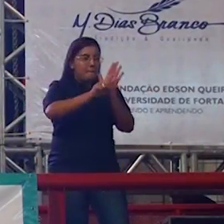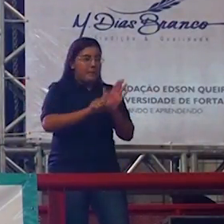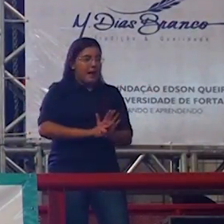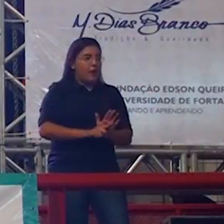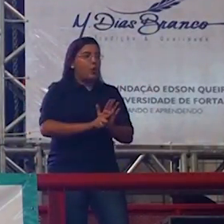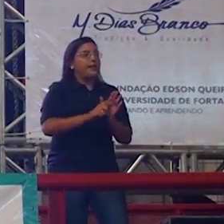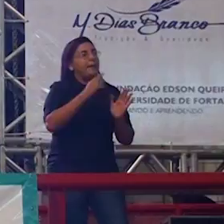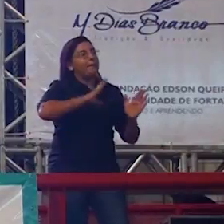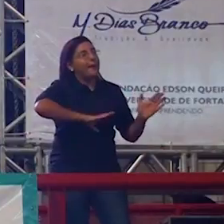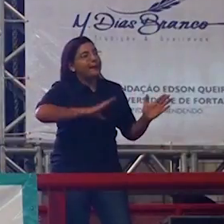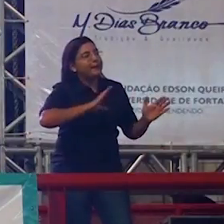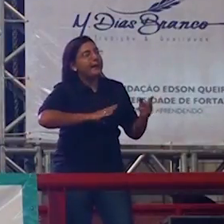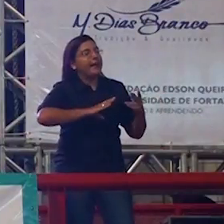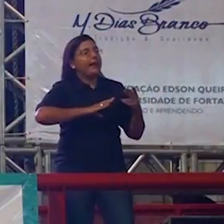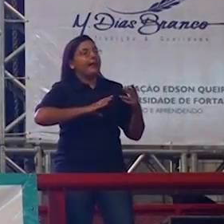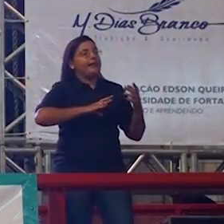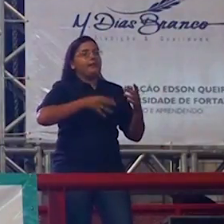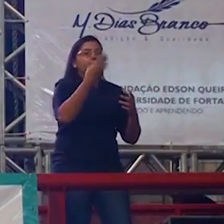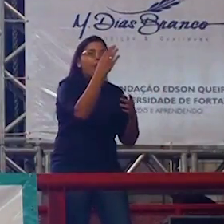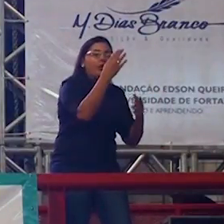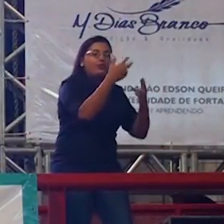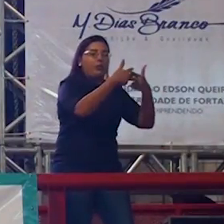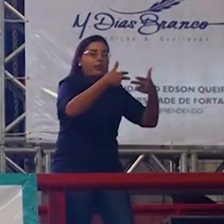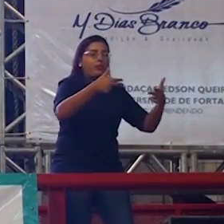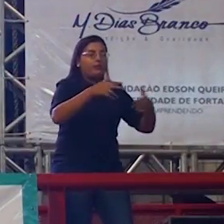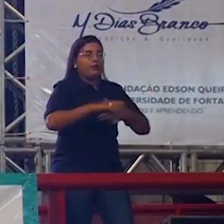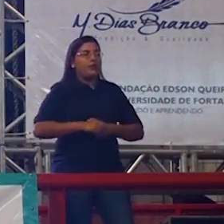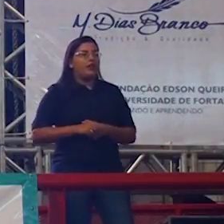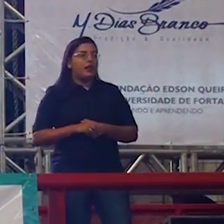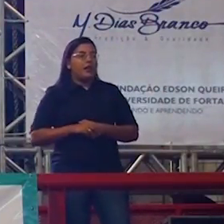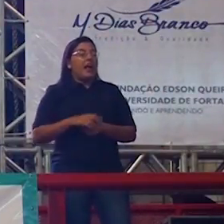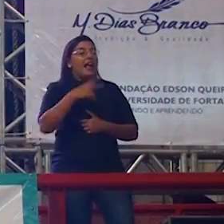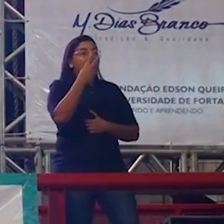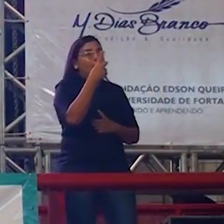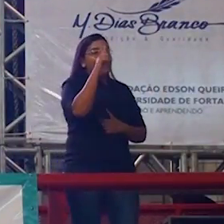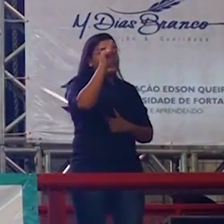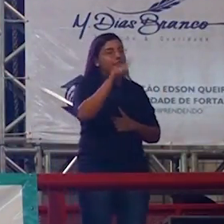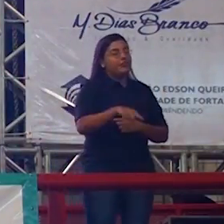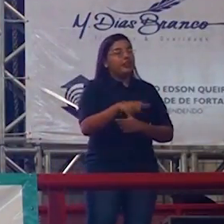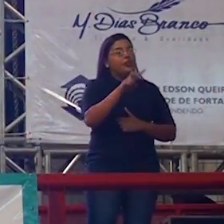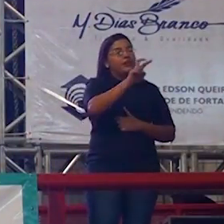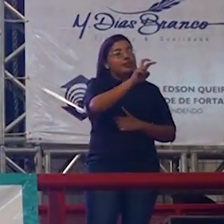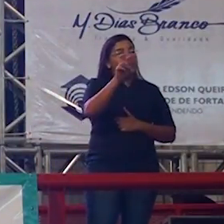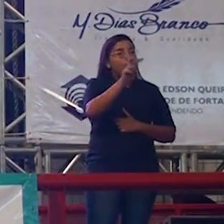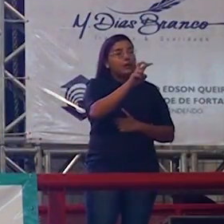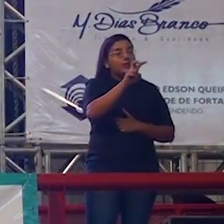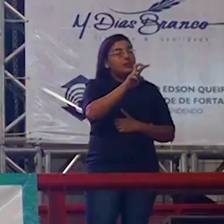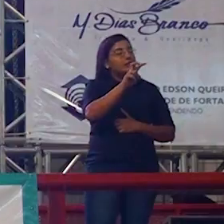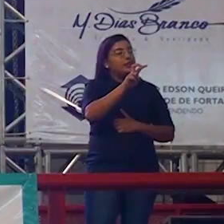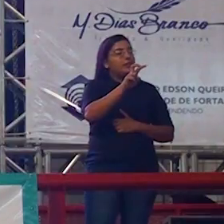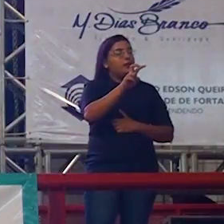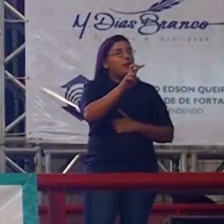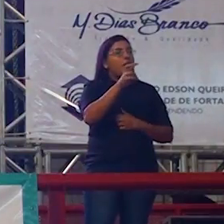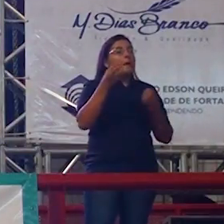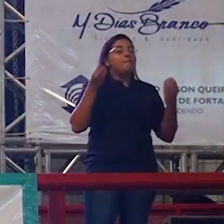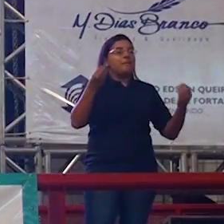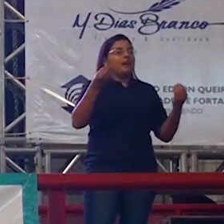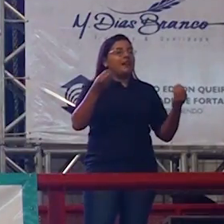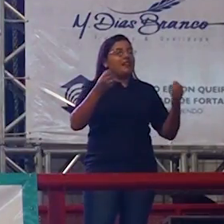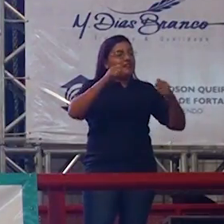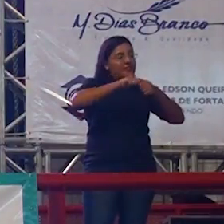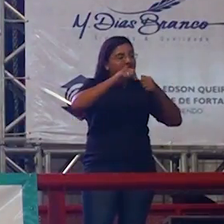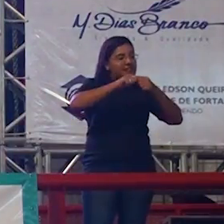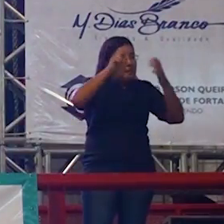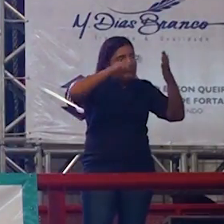dá 2,55 minutos por questão. Pessoal, olha, nós temos menos de 3 minutos para fazer cada questão de